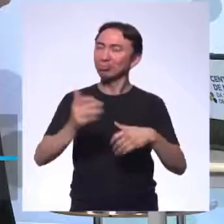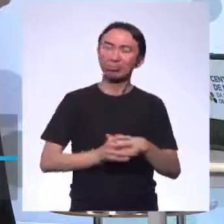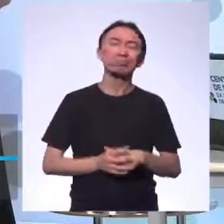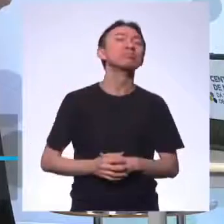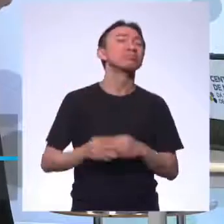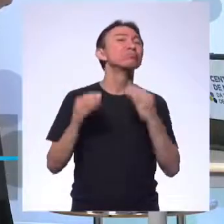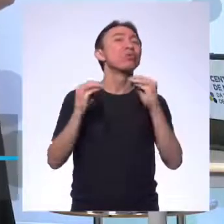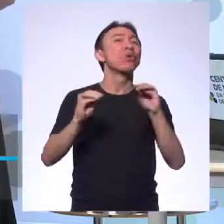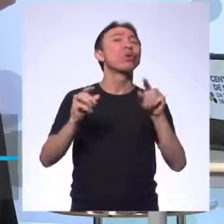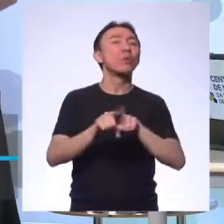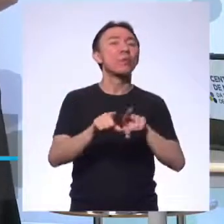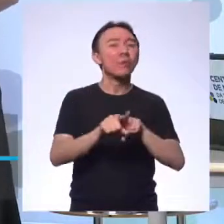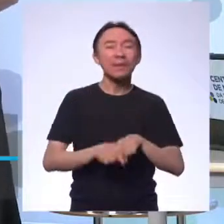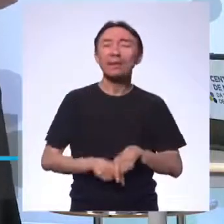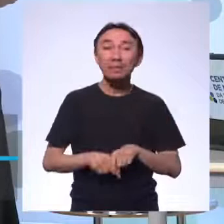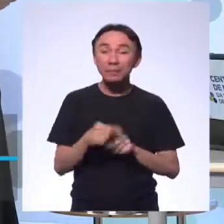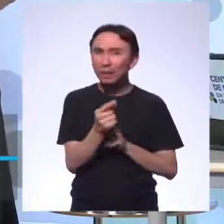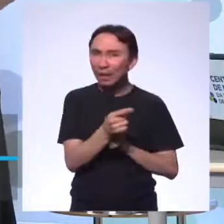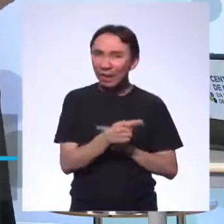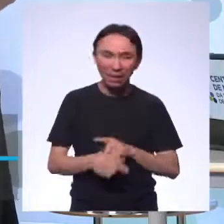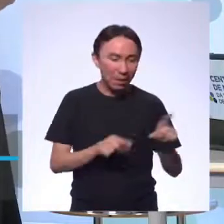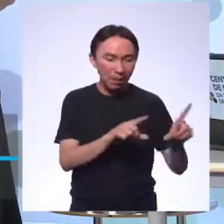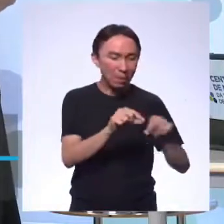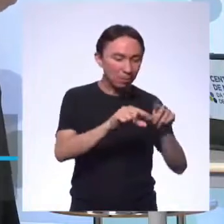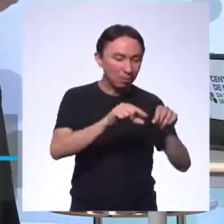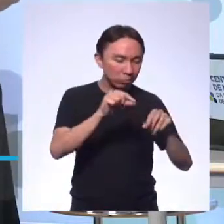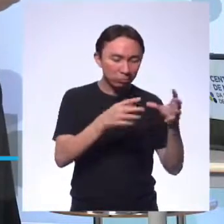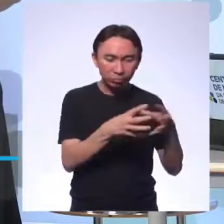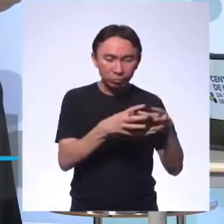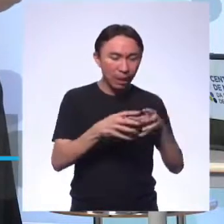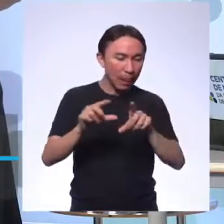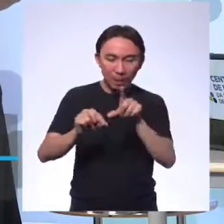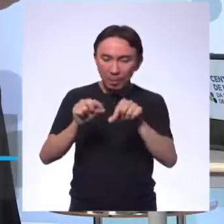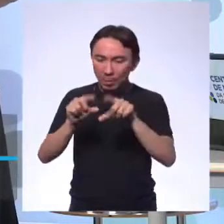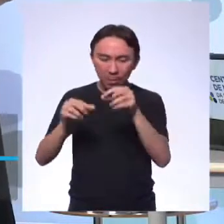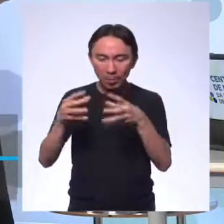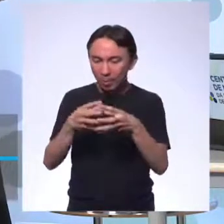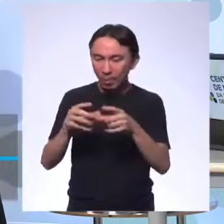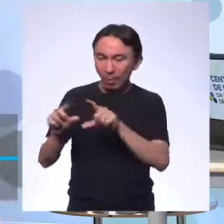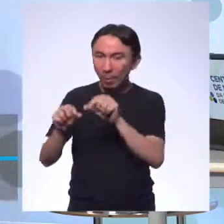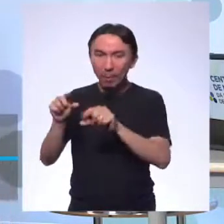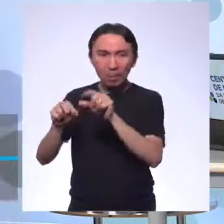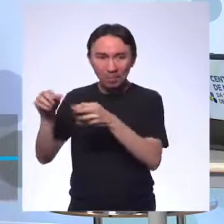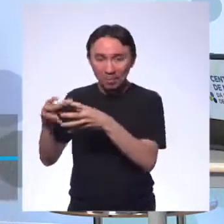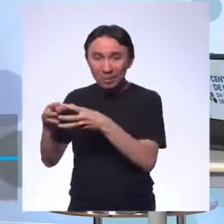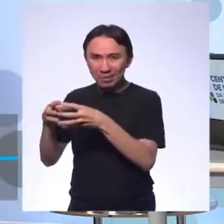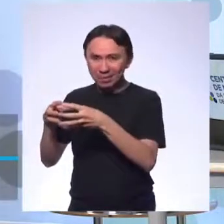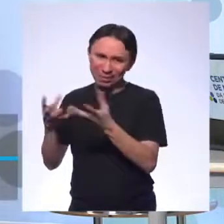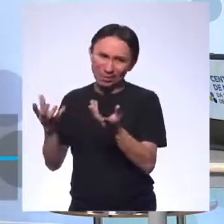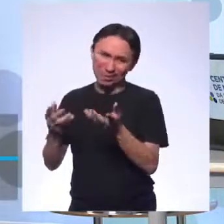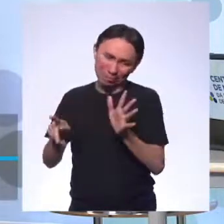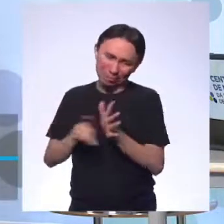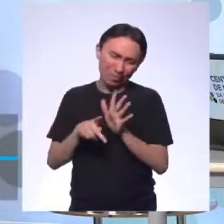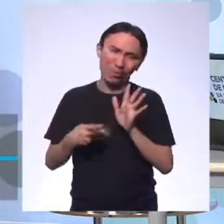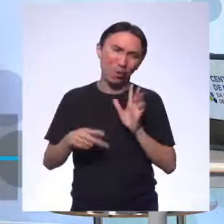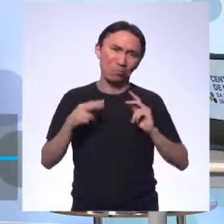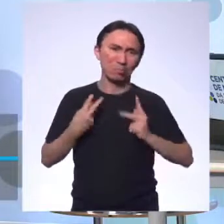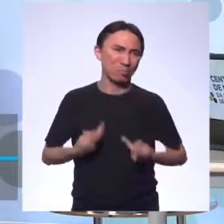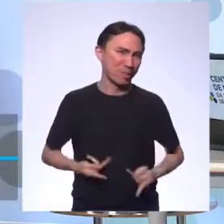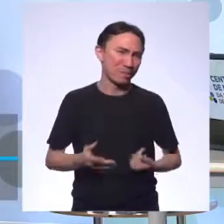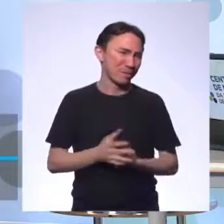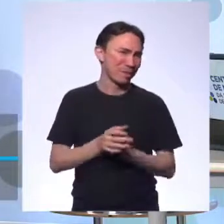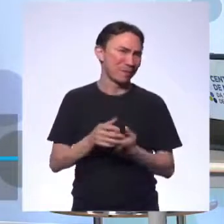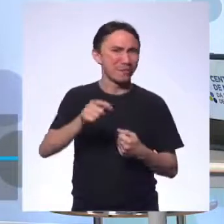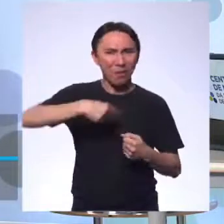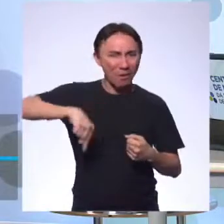nesse processo de classificar, né, é uma coisa inerente da gente. Né? Então, o ser humano tem essa questão, né, de classificar as coisas,